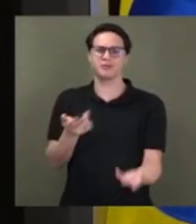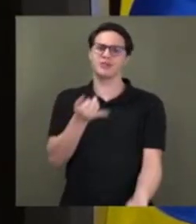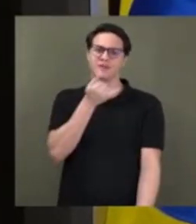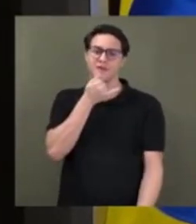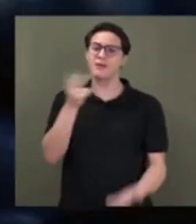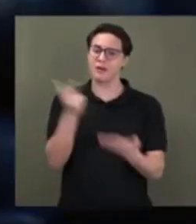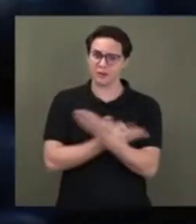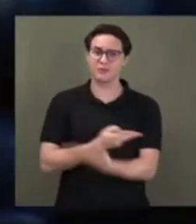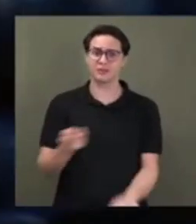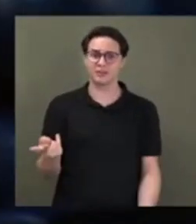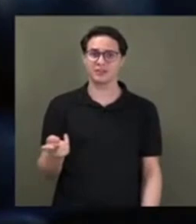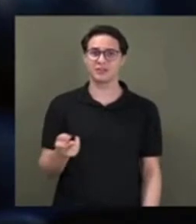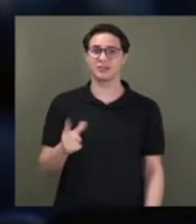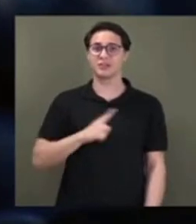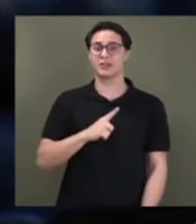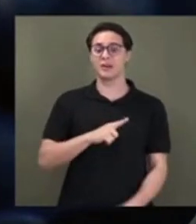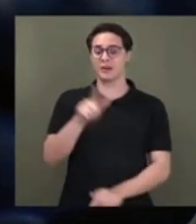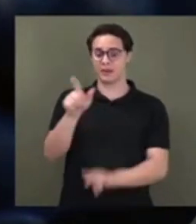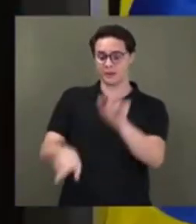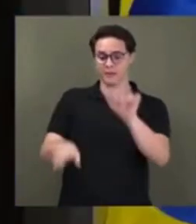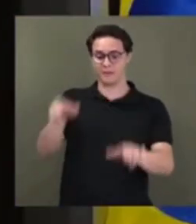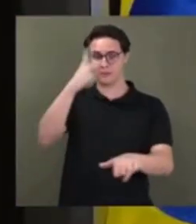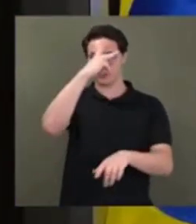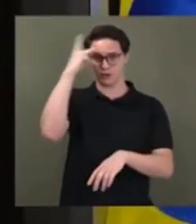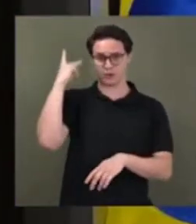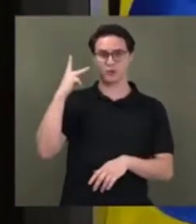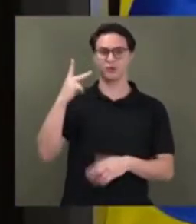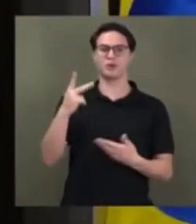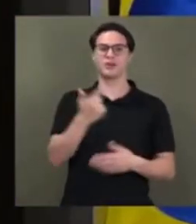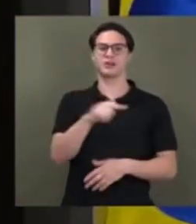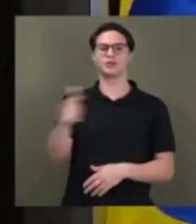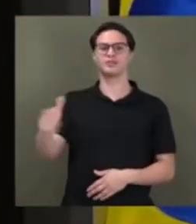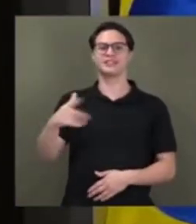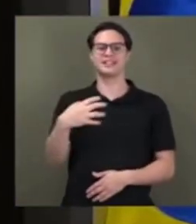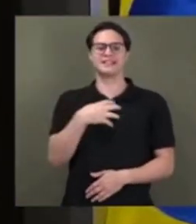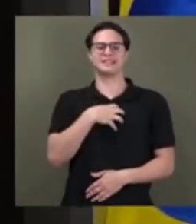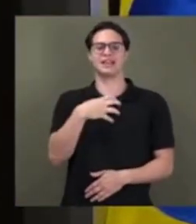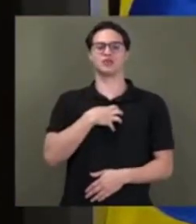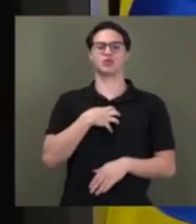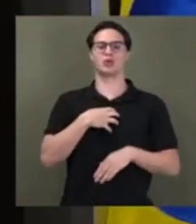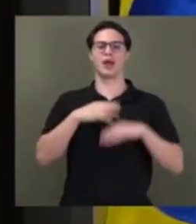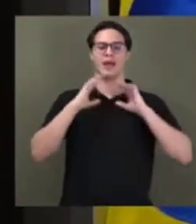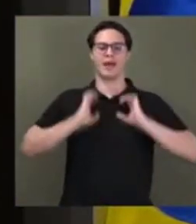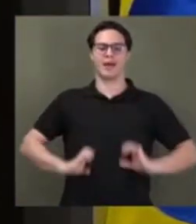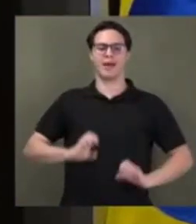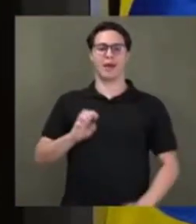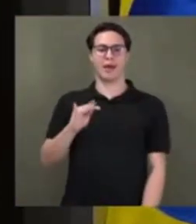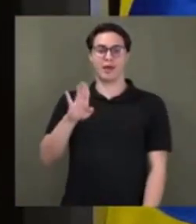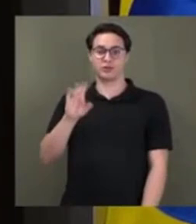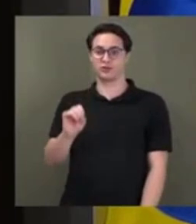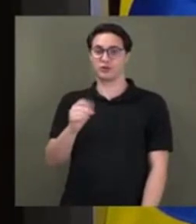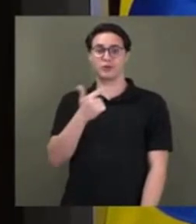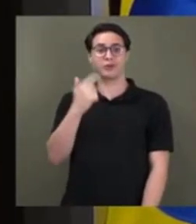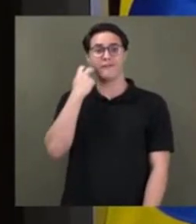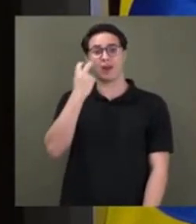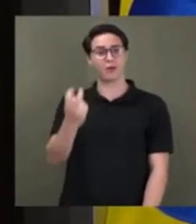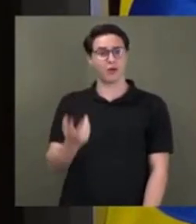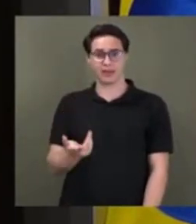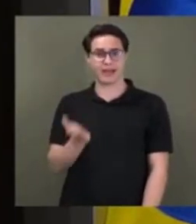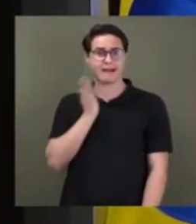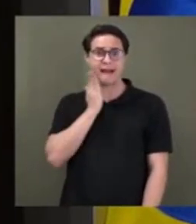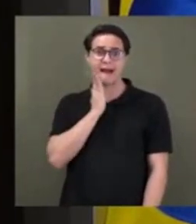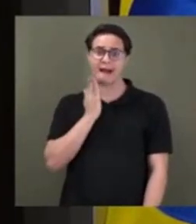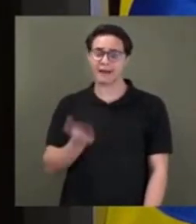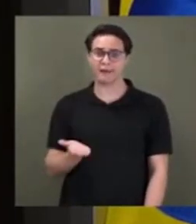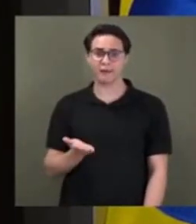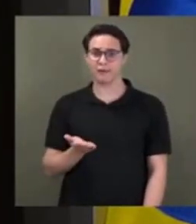Infelizmente, há pessoas destituídas de senso ético que não se constrangem